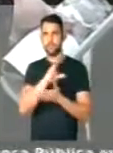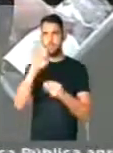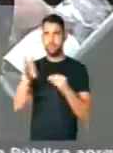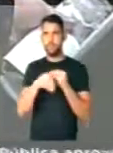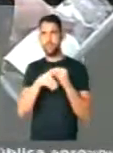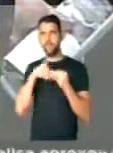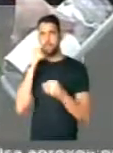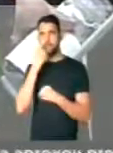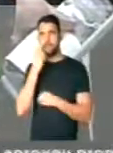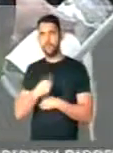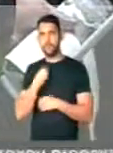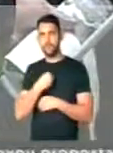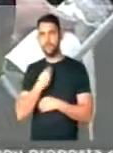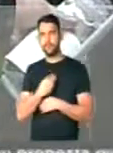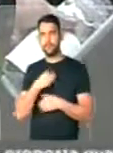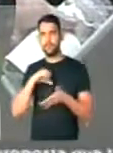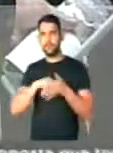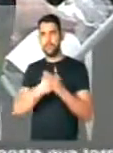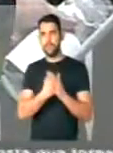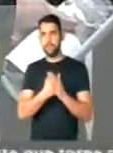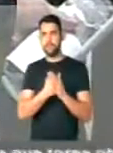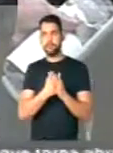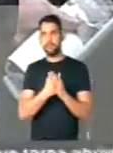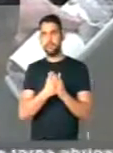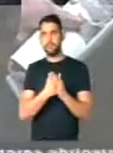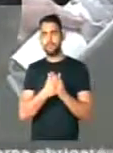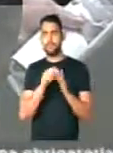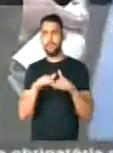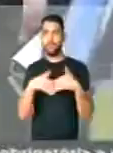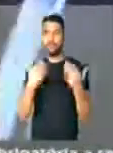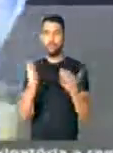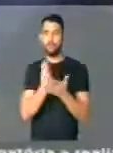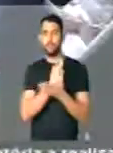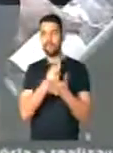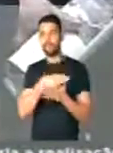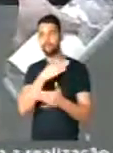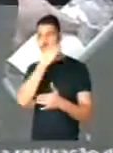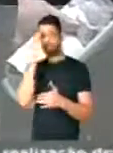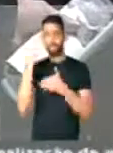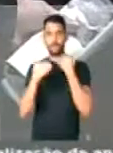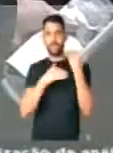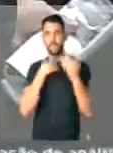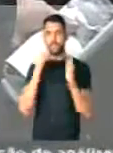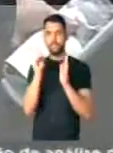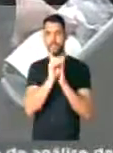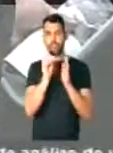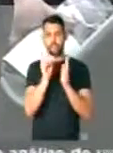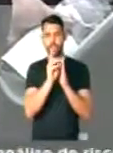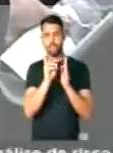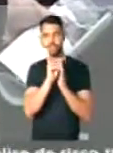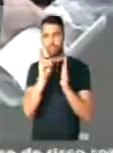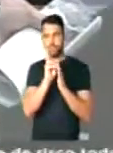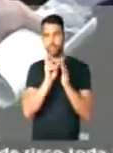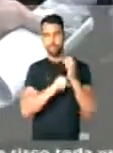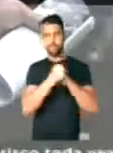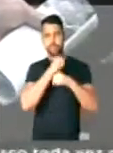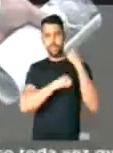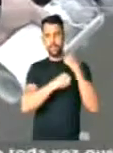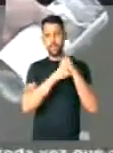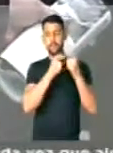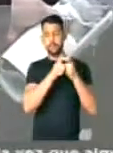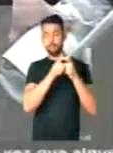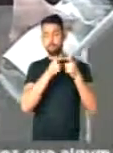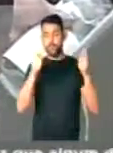emendas parlamentares estão bloqueadas. Então, a mortalidade indígena no ano passado foi